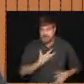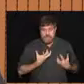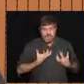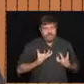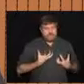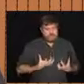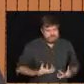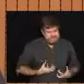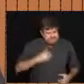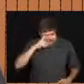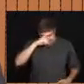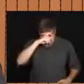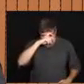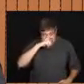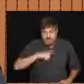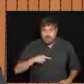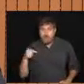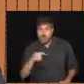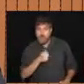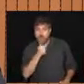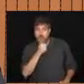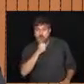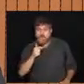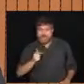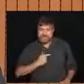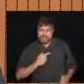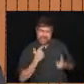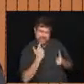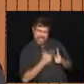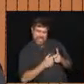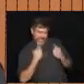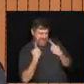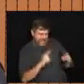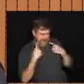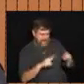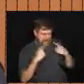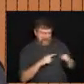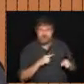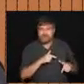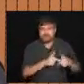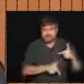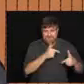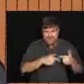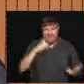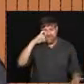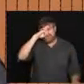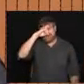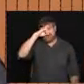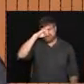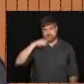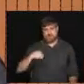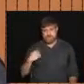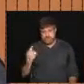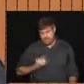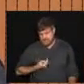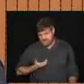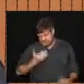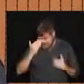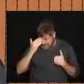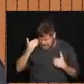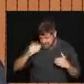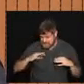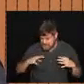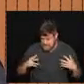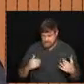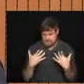extenuante, e ainda recebendo críticas, o trabalho fica mais difícil. Então, agradecer a